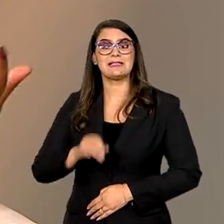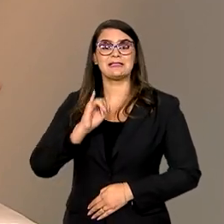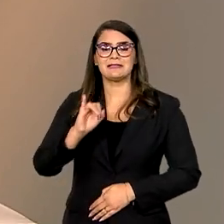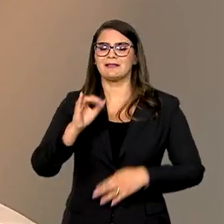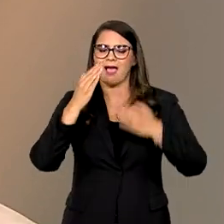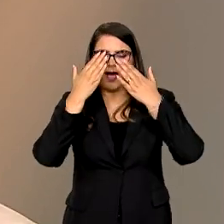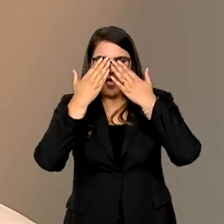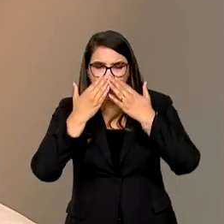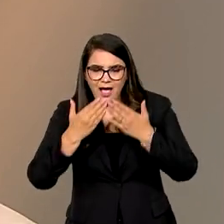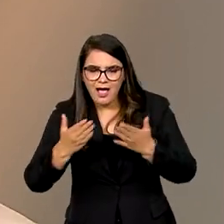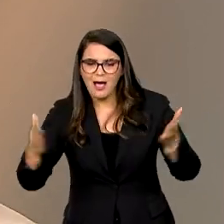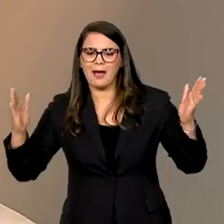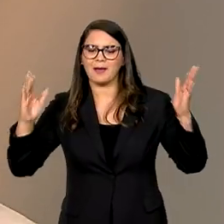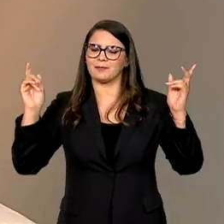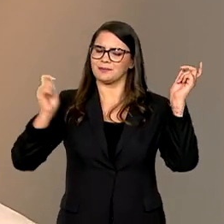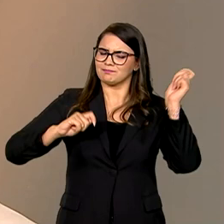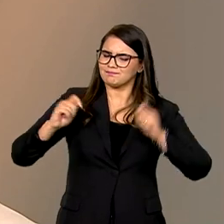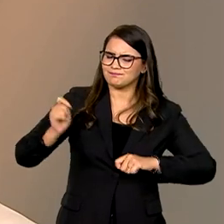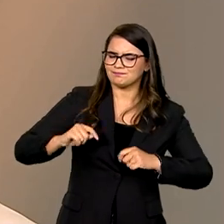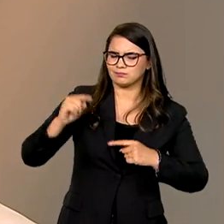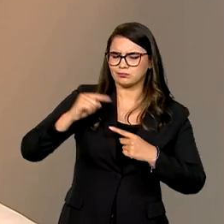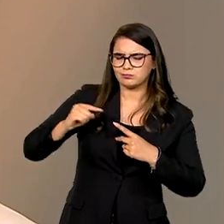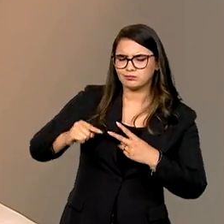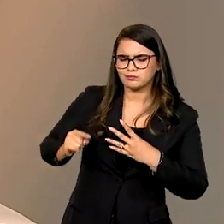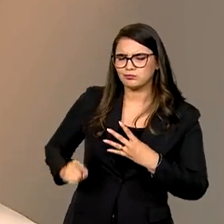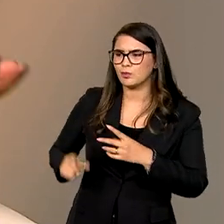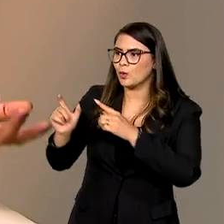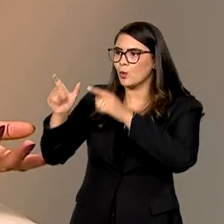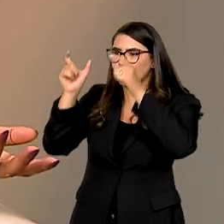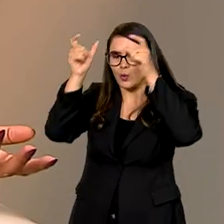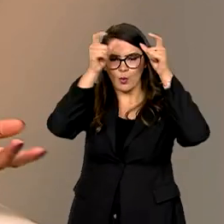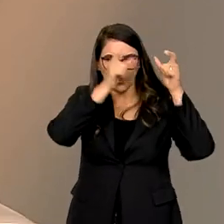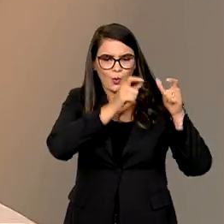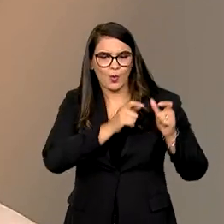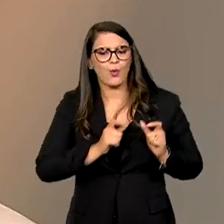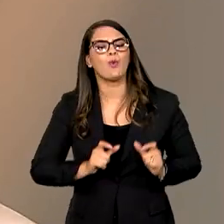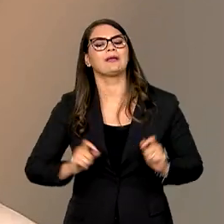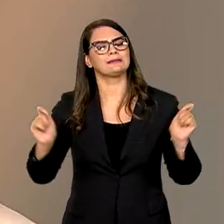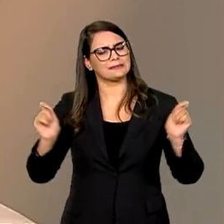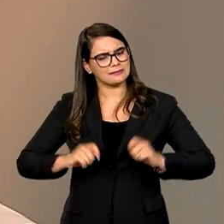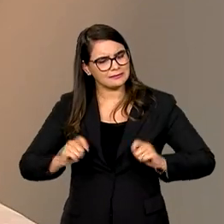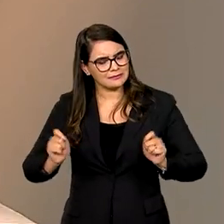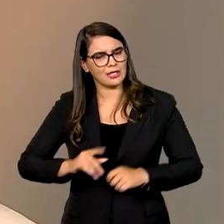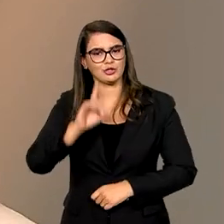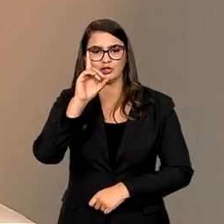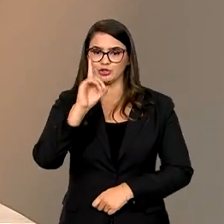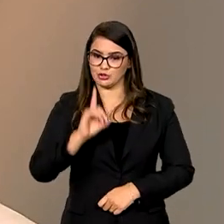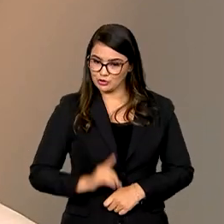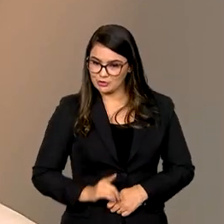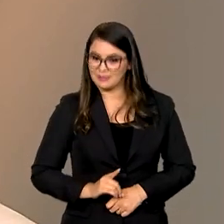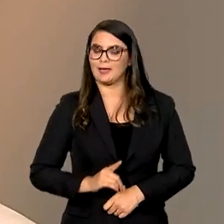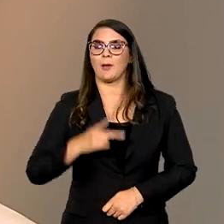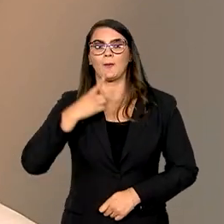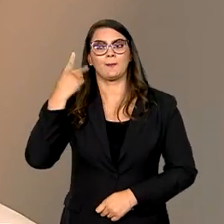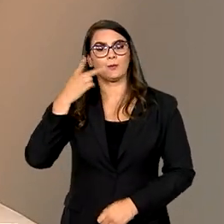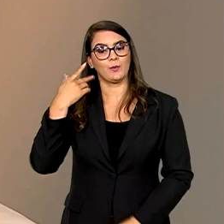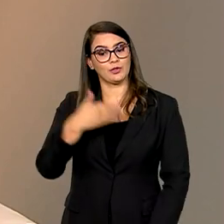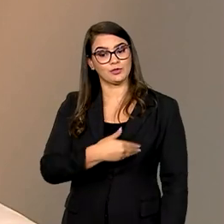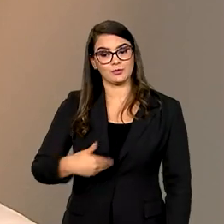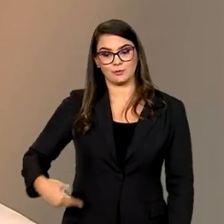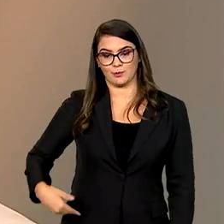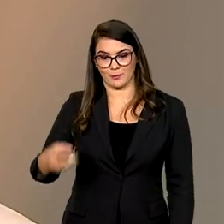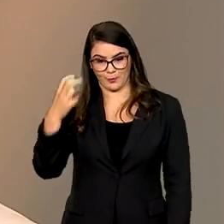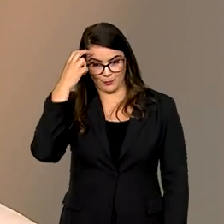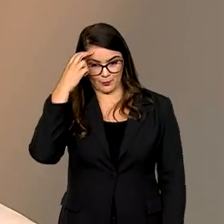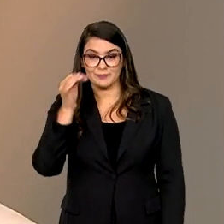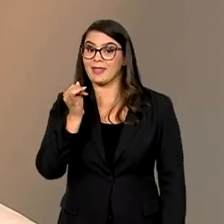abre as possibilidades de cada lugar, cada território, exercer seu direito às políticas públicas de cultura.